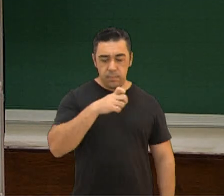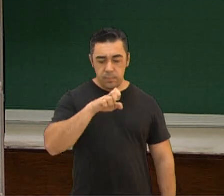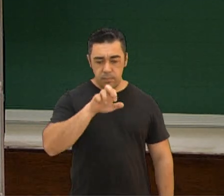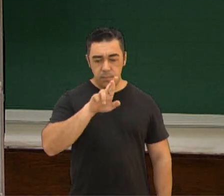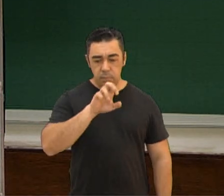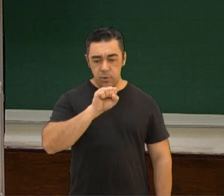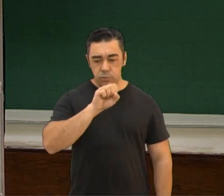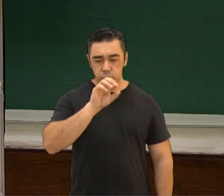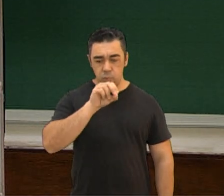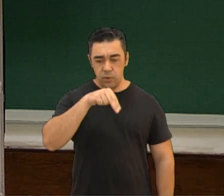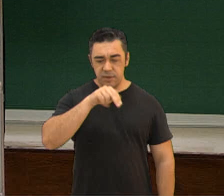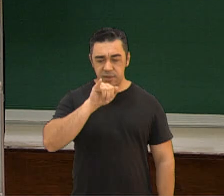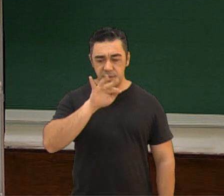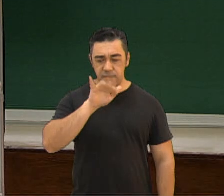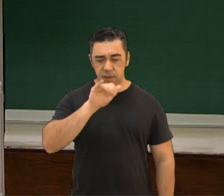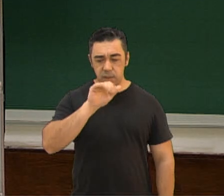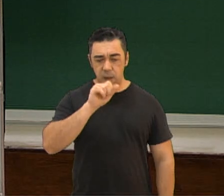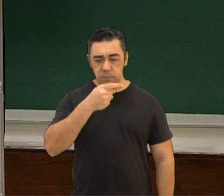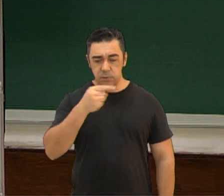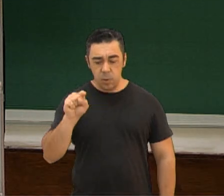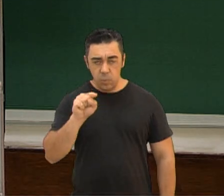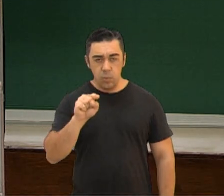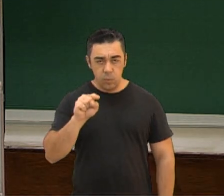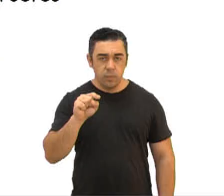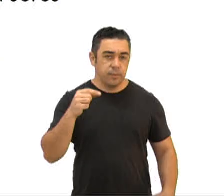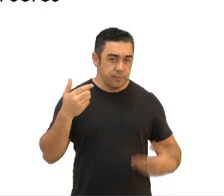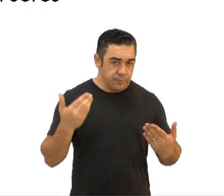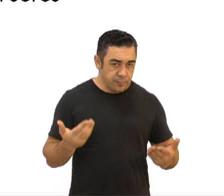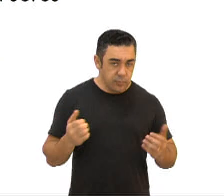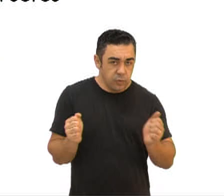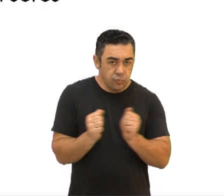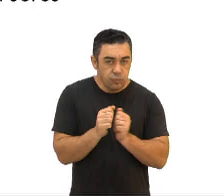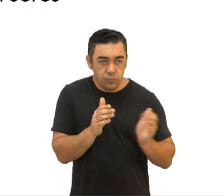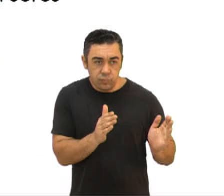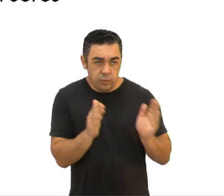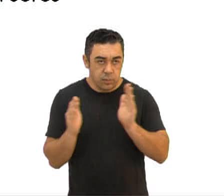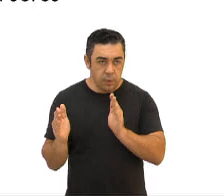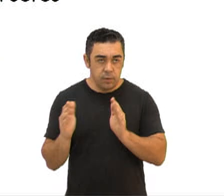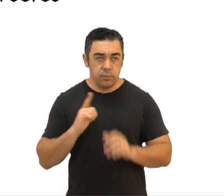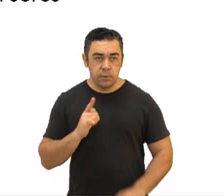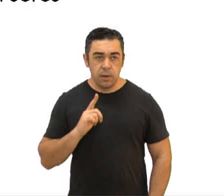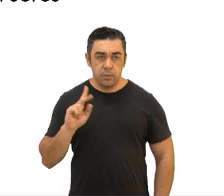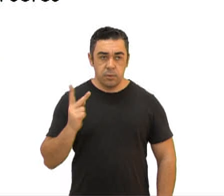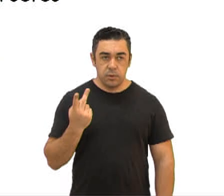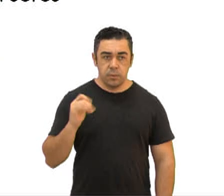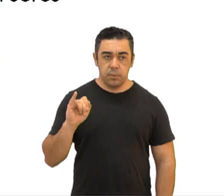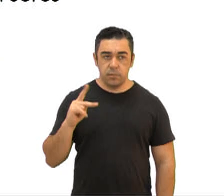gente chama de personificação, né? E ao lado a gente tem a hipérbole, que